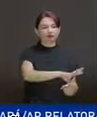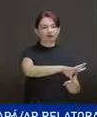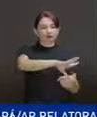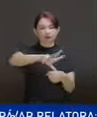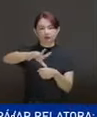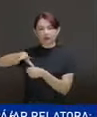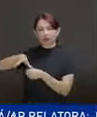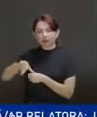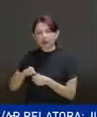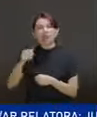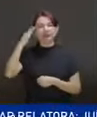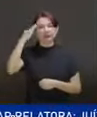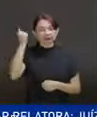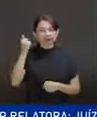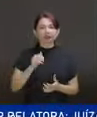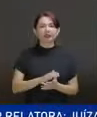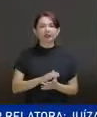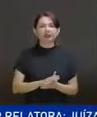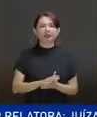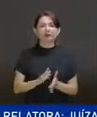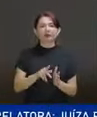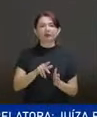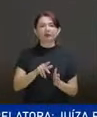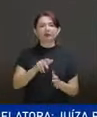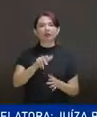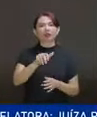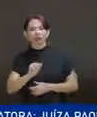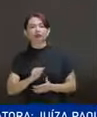das AIGES 0600